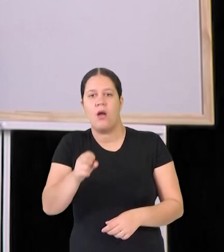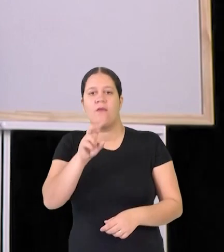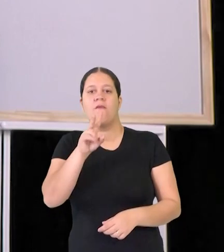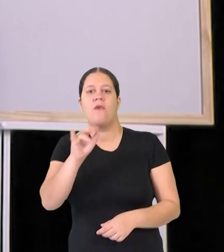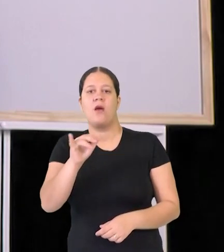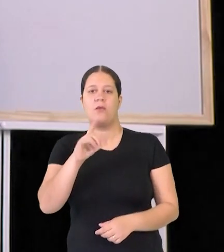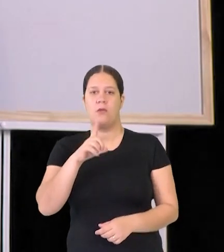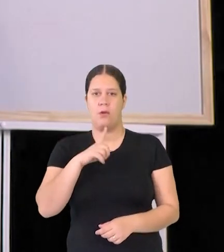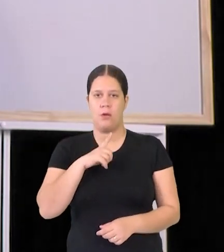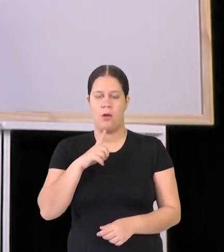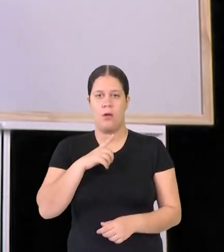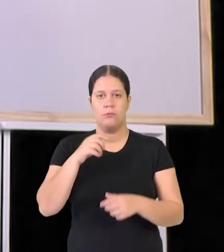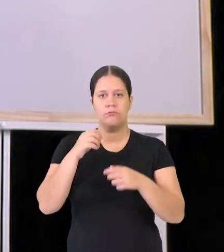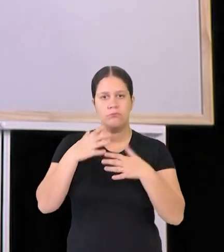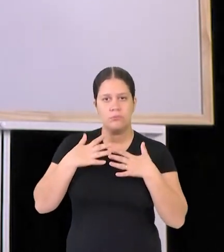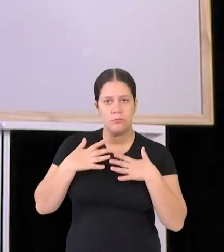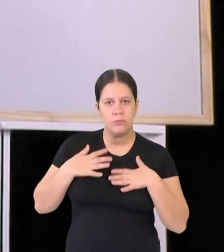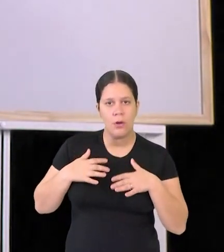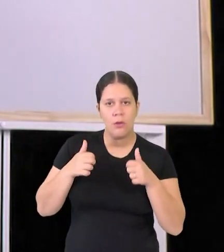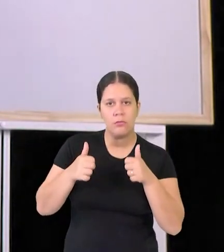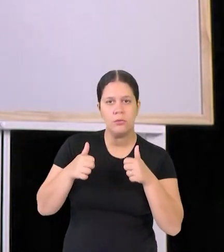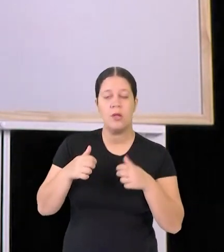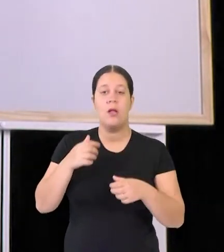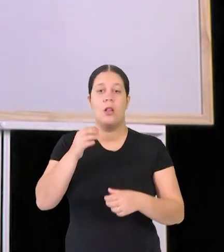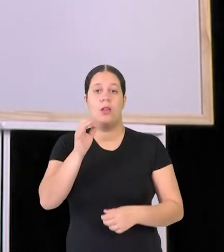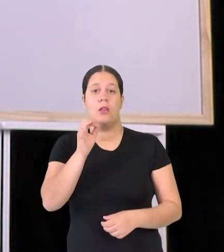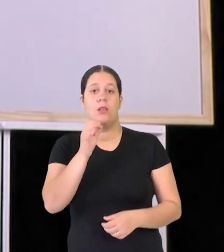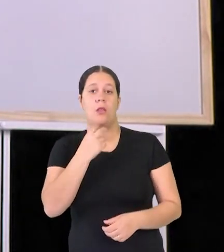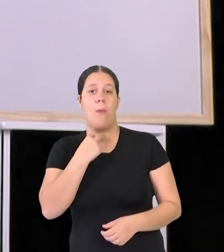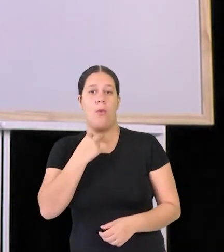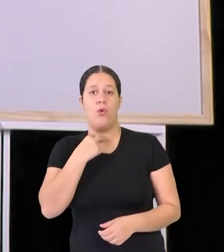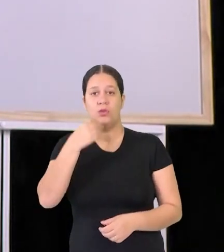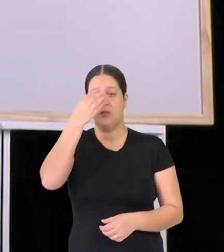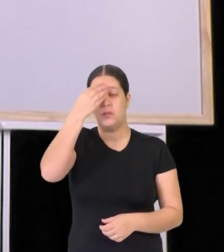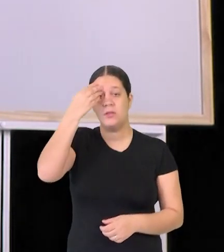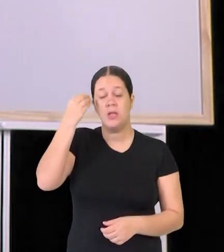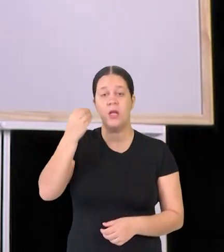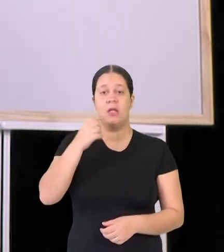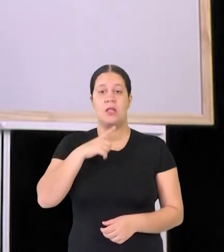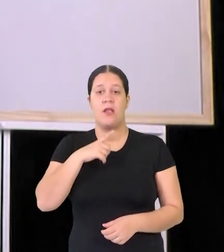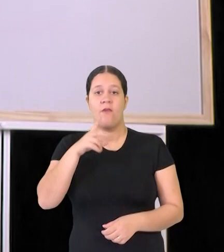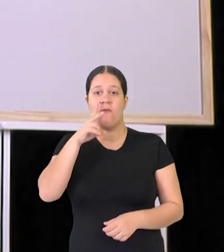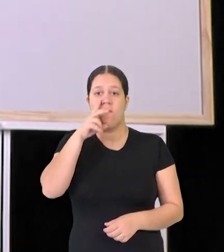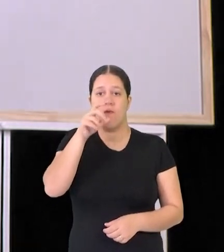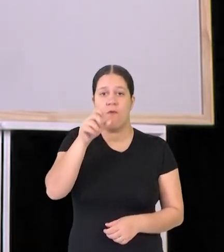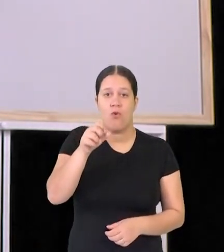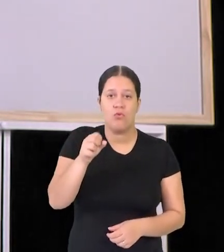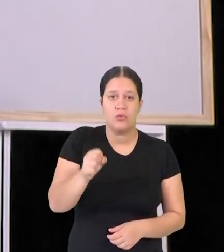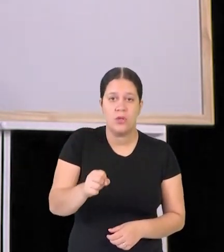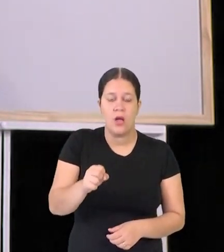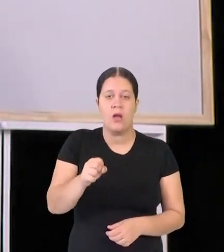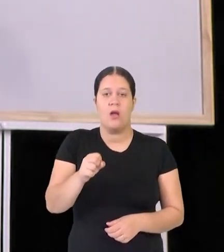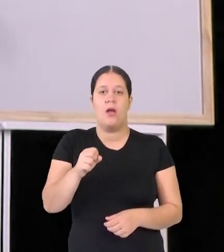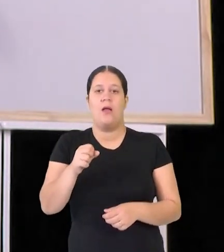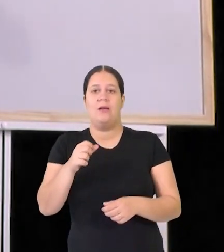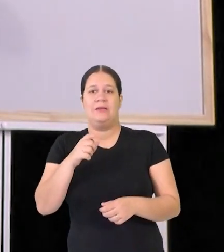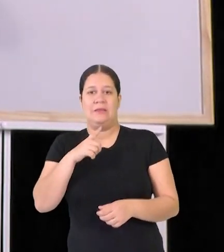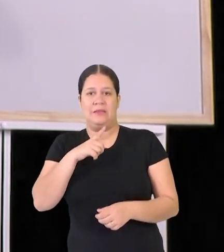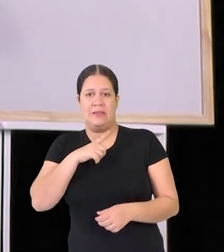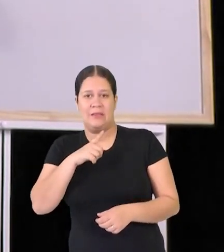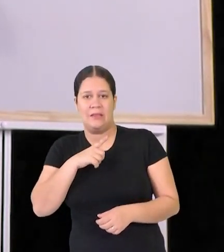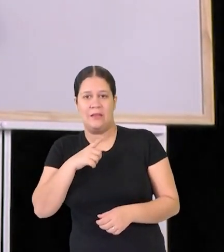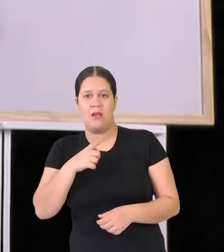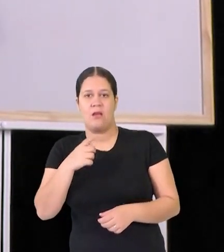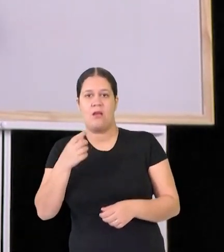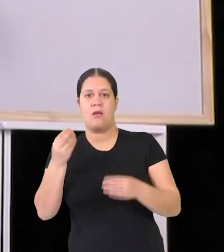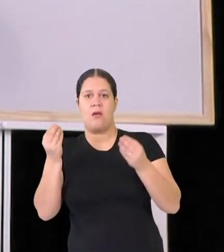aplicada. Tranquilo? Só que aí a gente não pode se esquecer. Quando a gente aplica uma força, se ela é jogada em